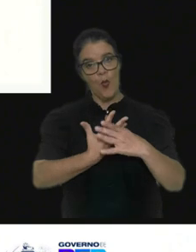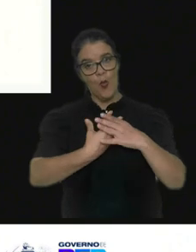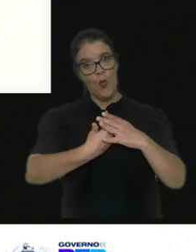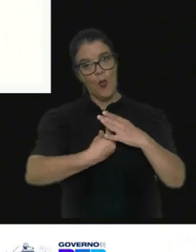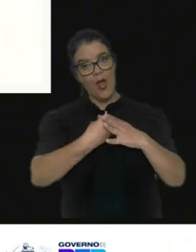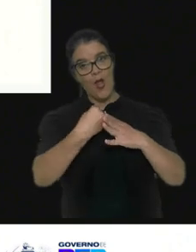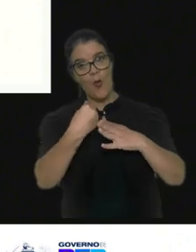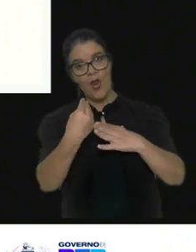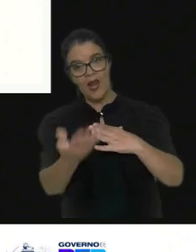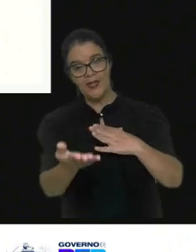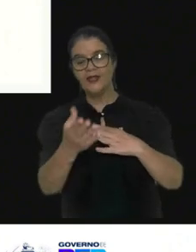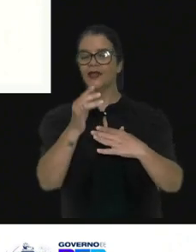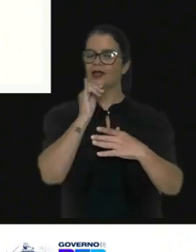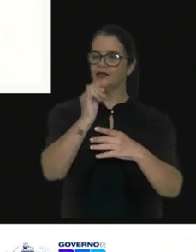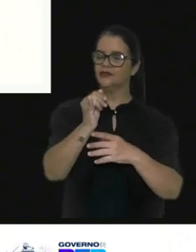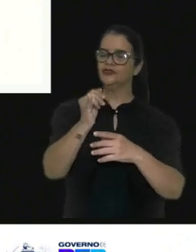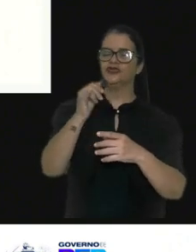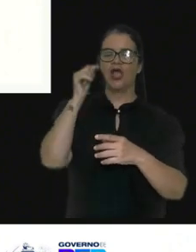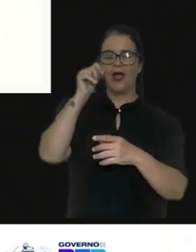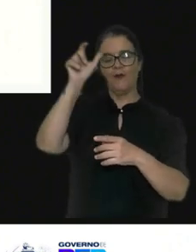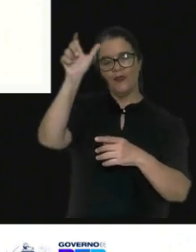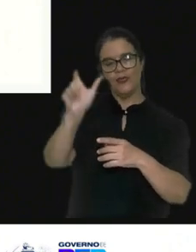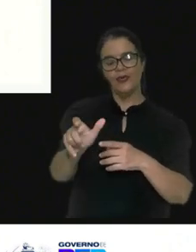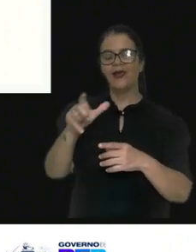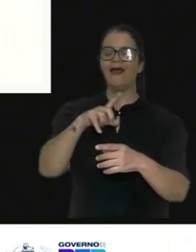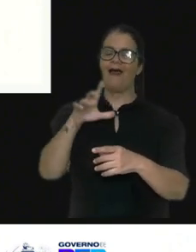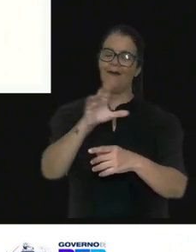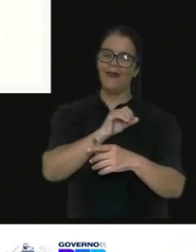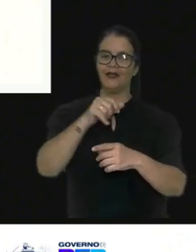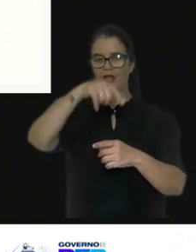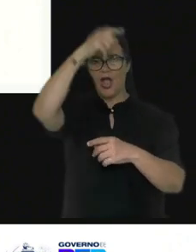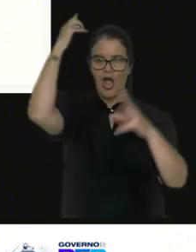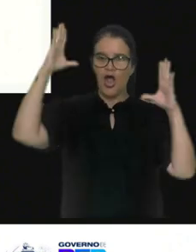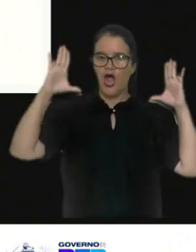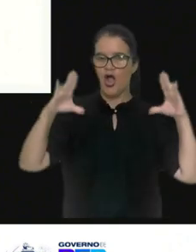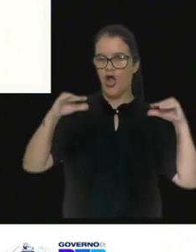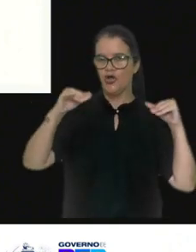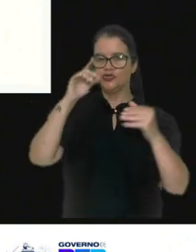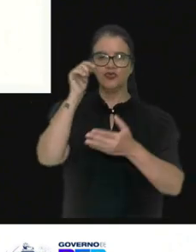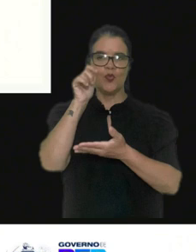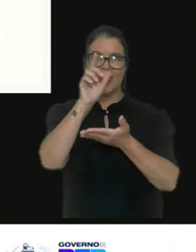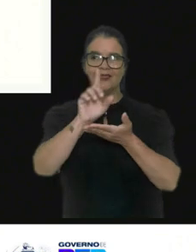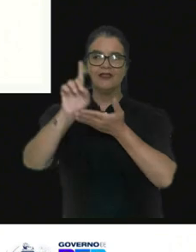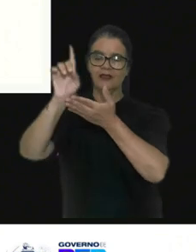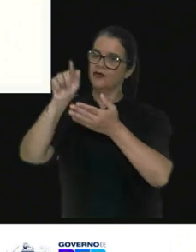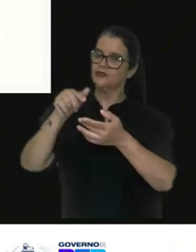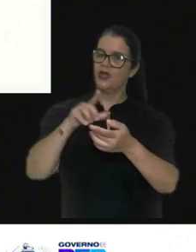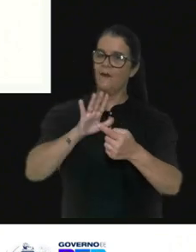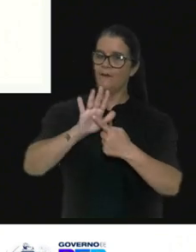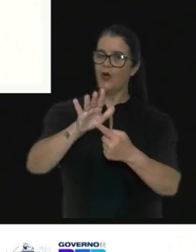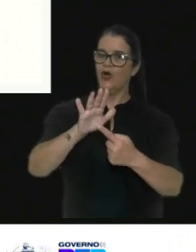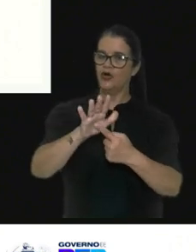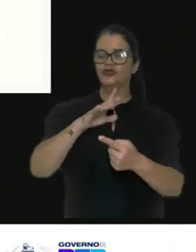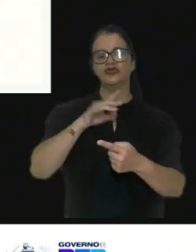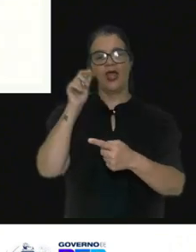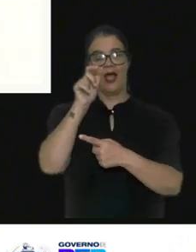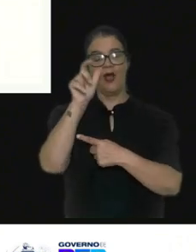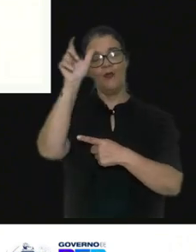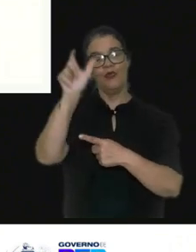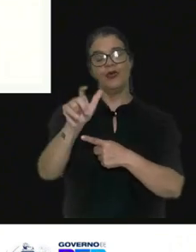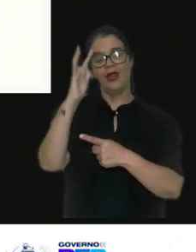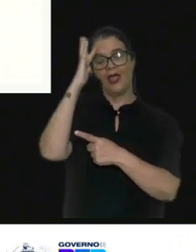uma virgem, um anjo, uma deusa. Essas figuras de linguagem revelam a idealização da mulher amada pelo eu lírico.